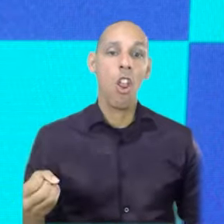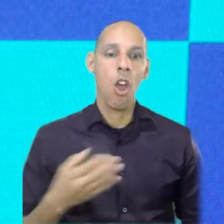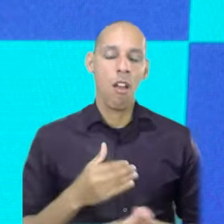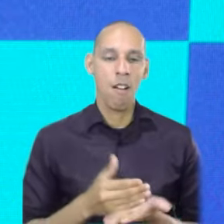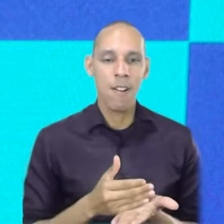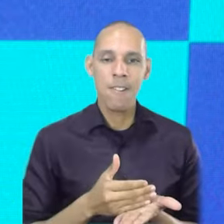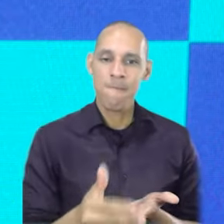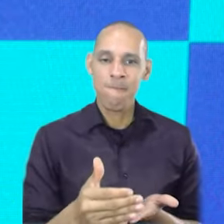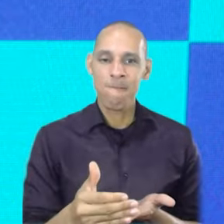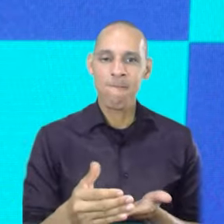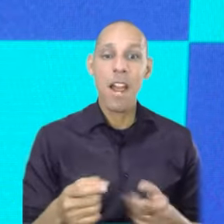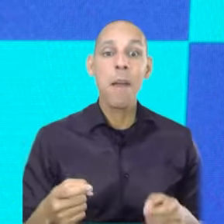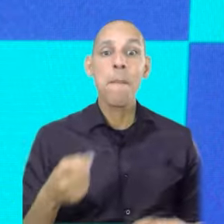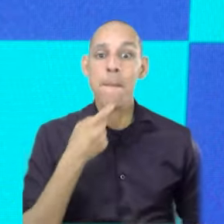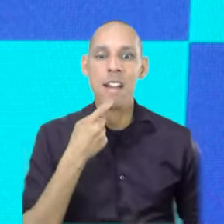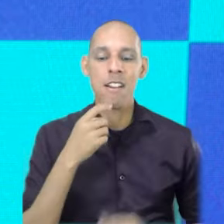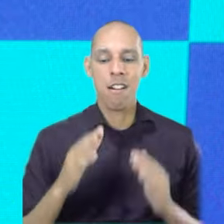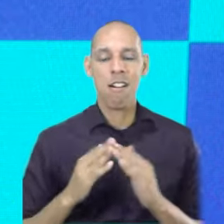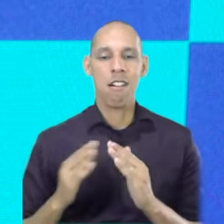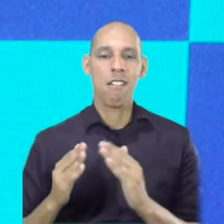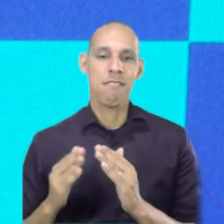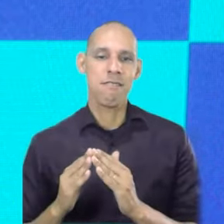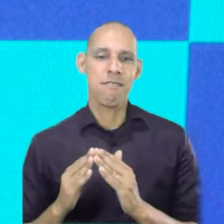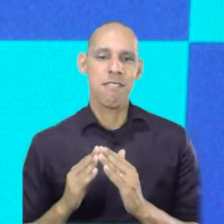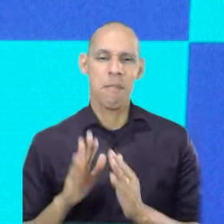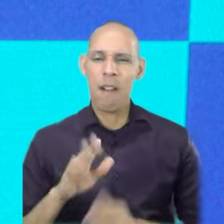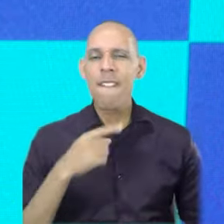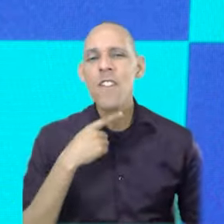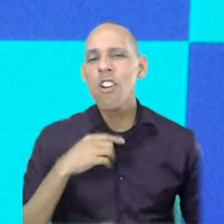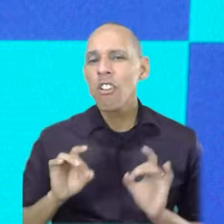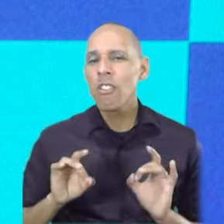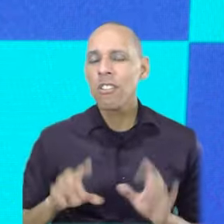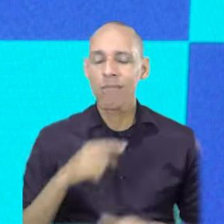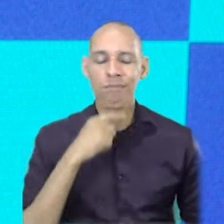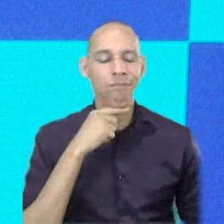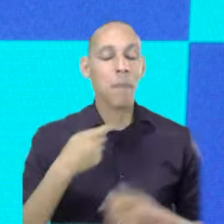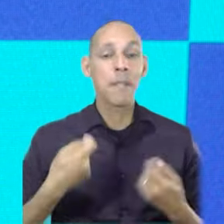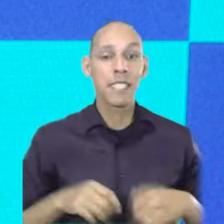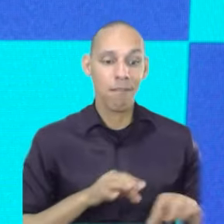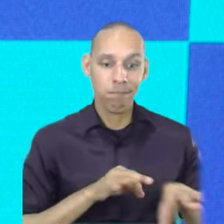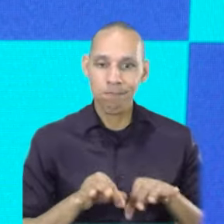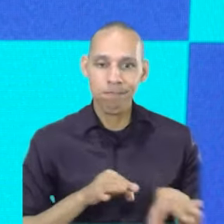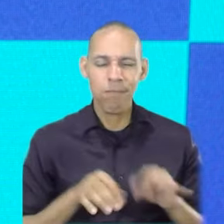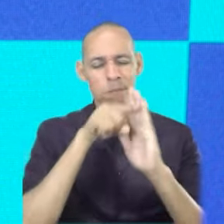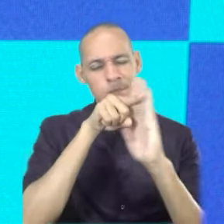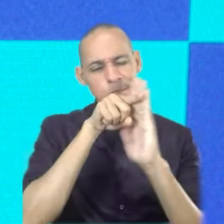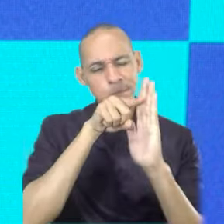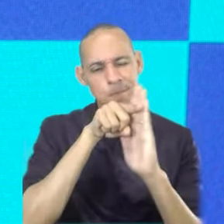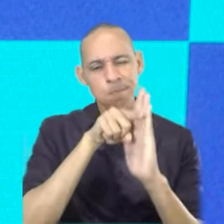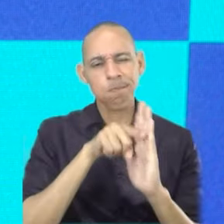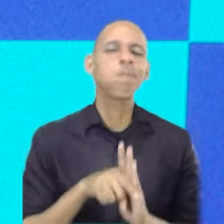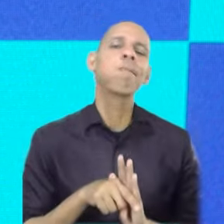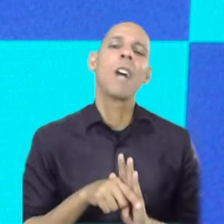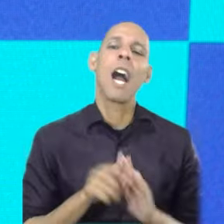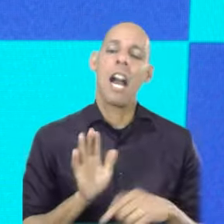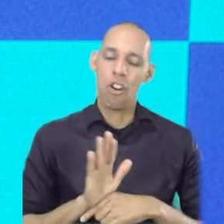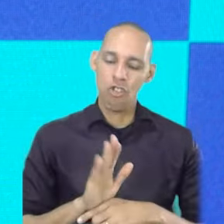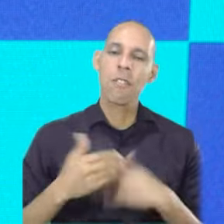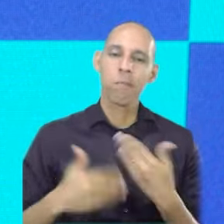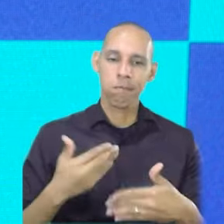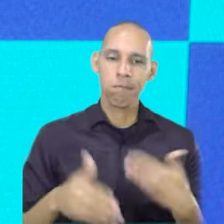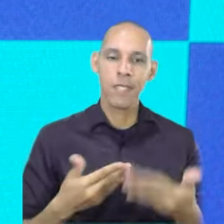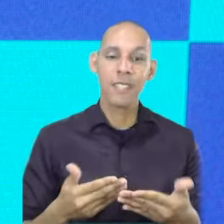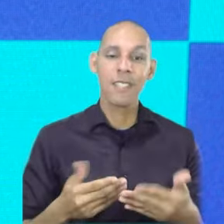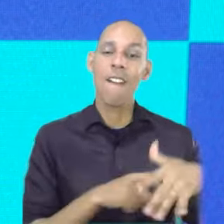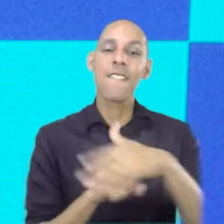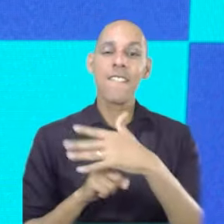moram. Mas não basta apenas ter vontade. Planejamento e muita pesquisa fazem parte desse processo. E a Feira do Empreendedor será